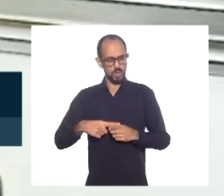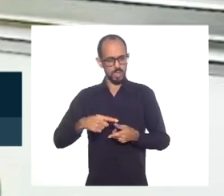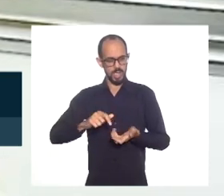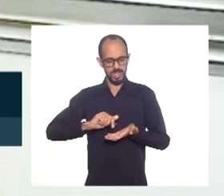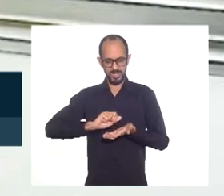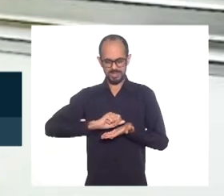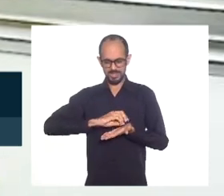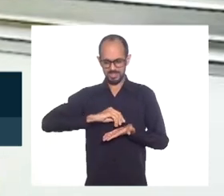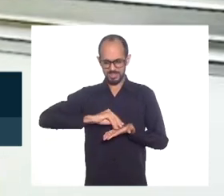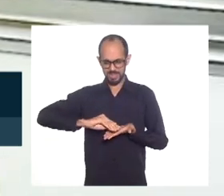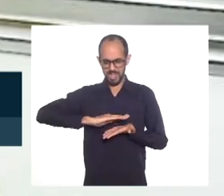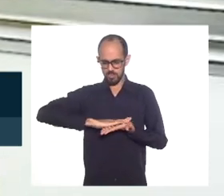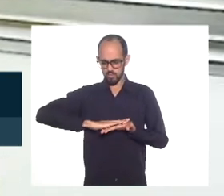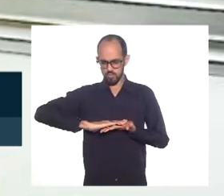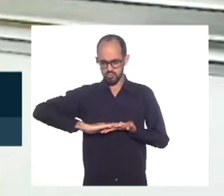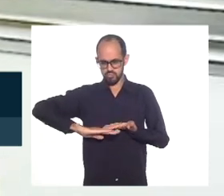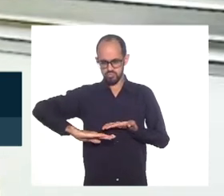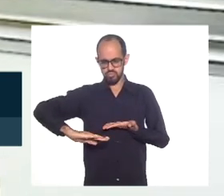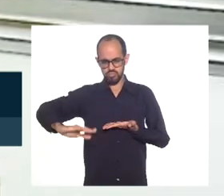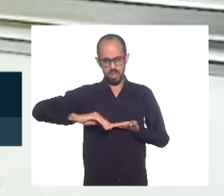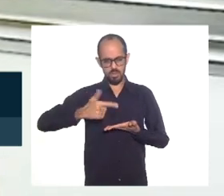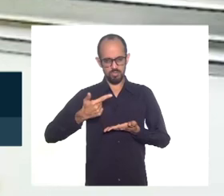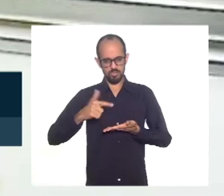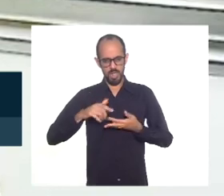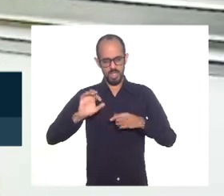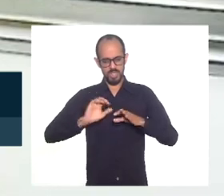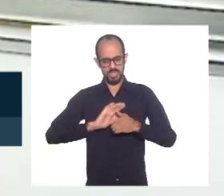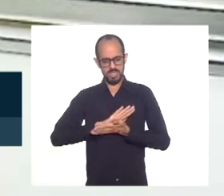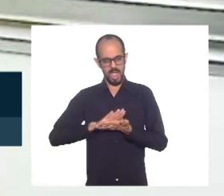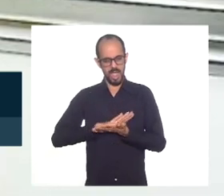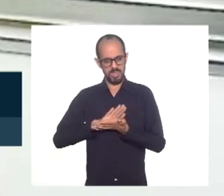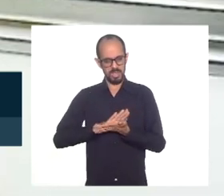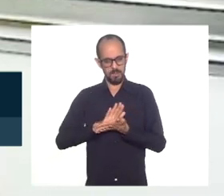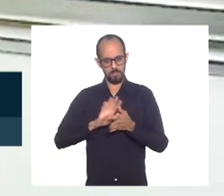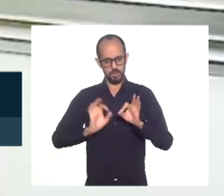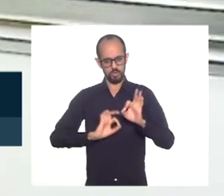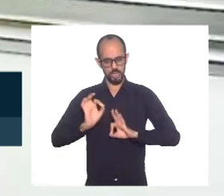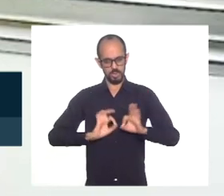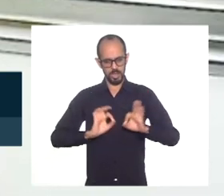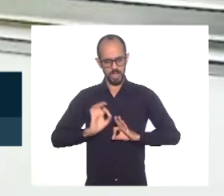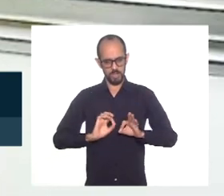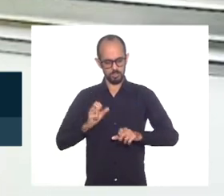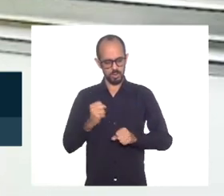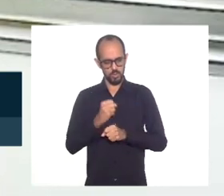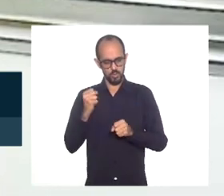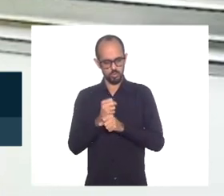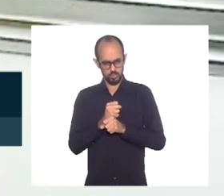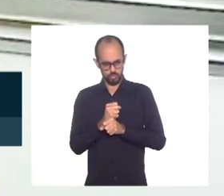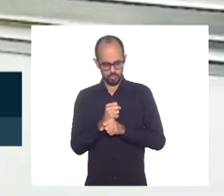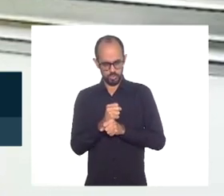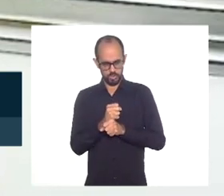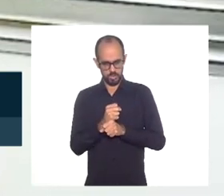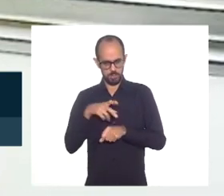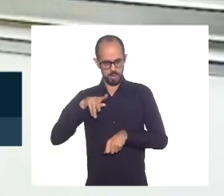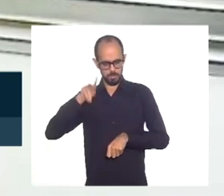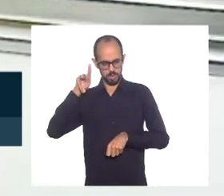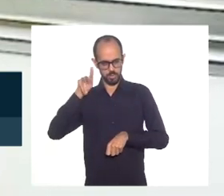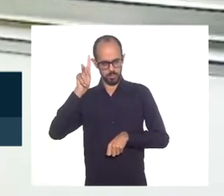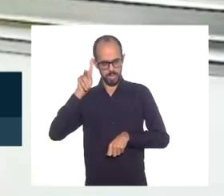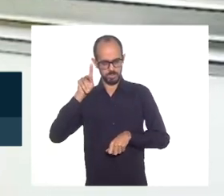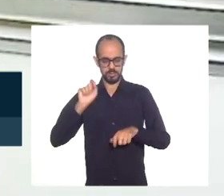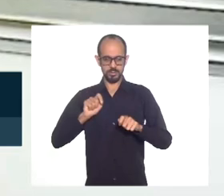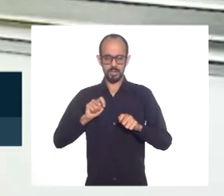imenso, que não tem nada projetado e seguro para ser edificado pela Petrobras, não